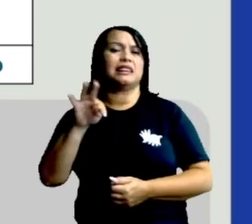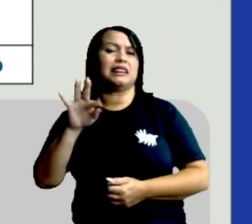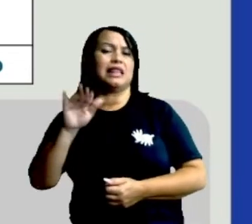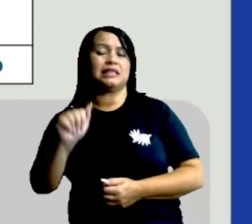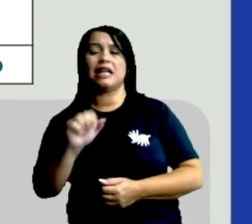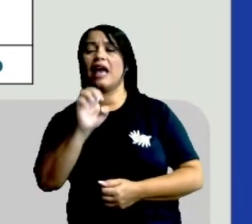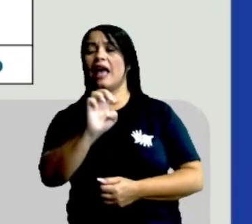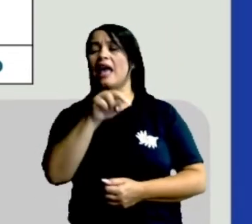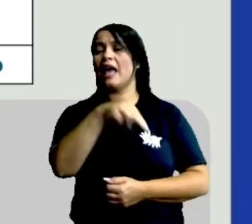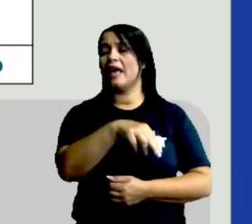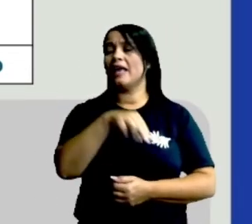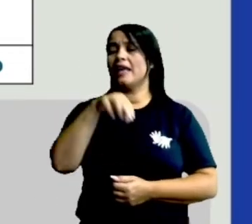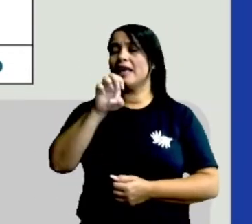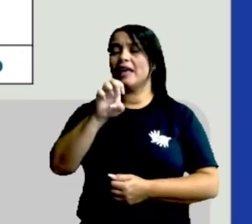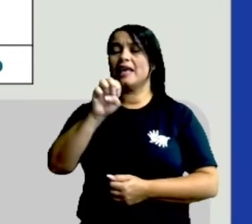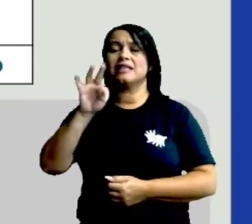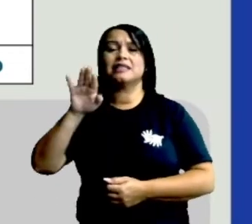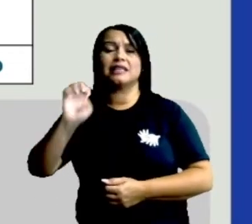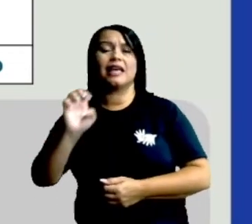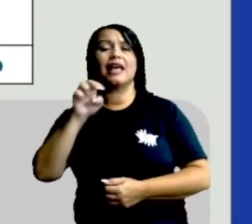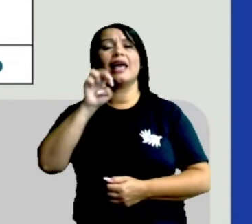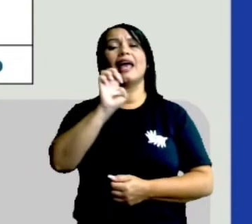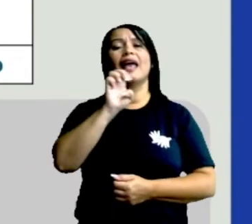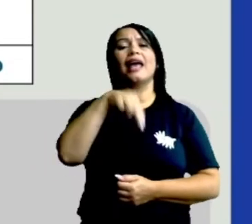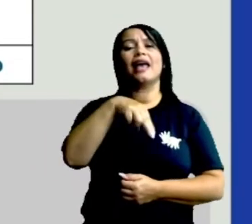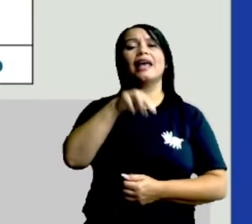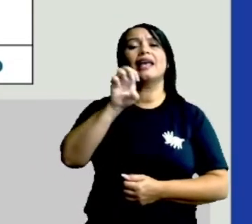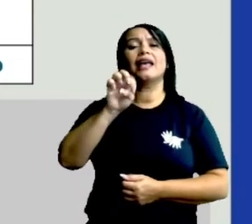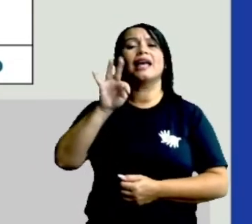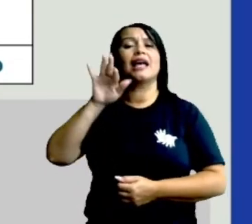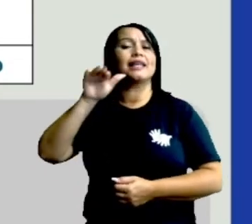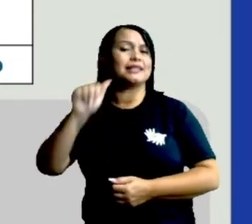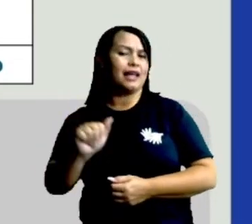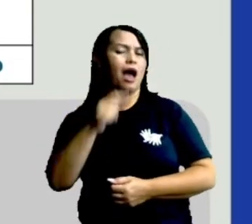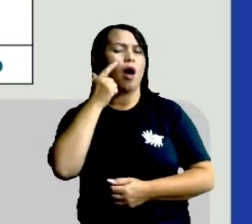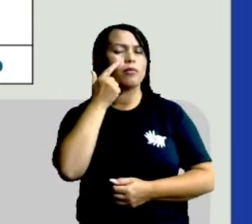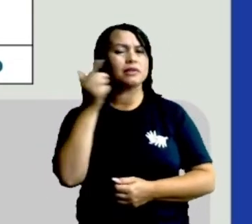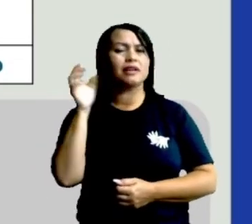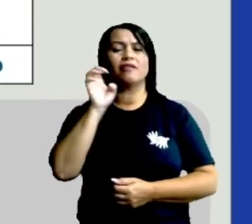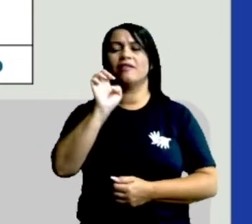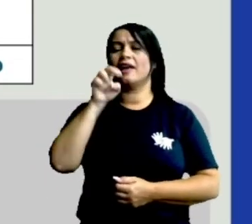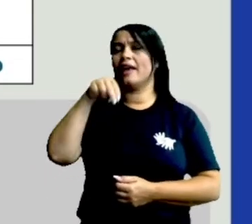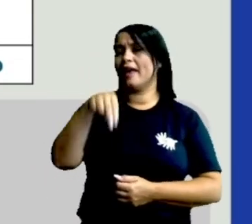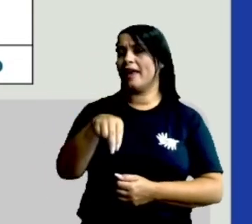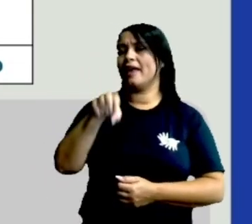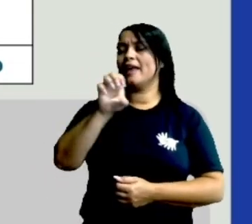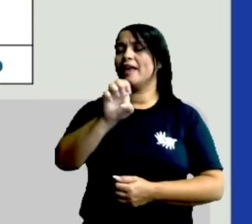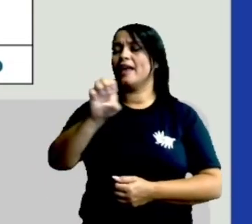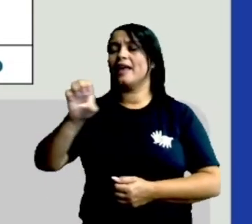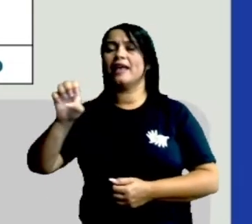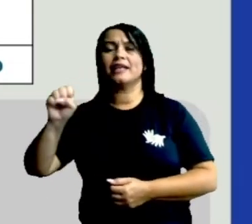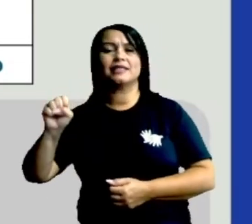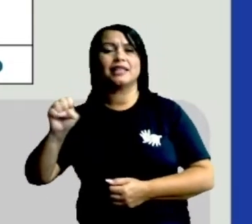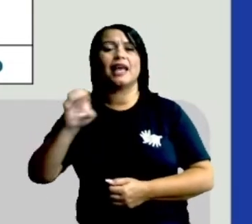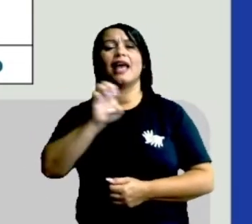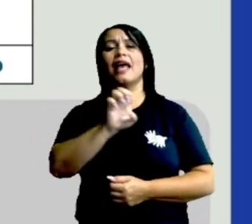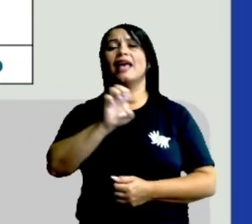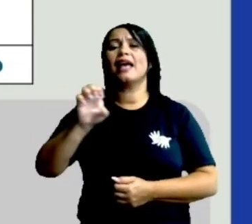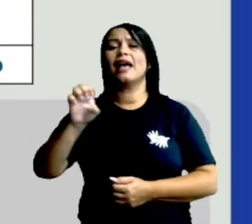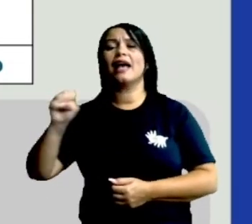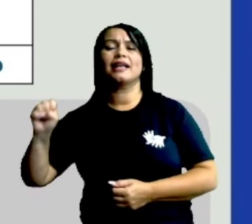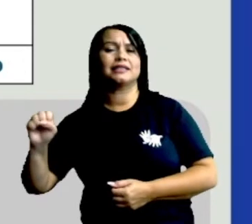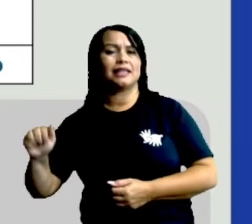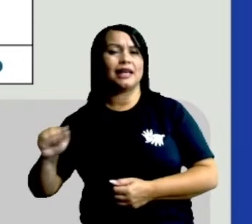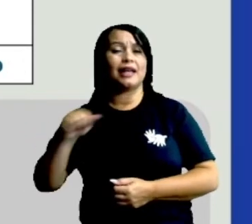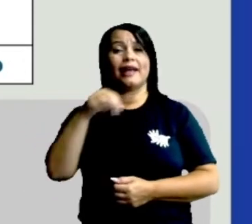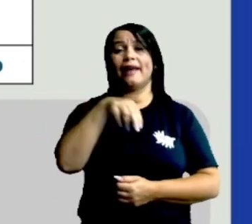Em este, em esta, certo? Em esse, em essa. A gente não